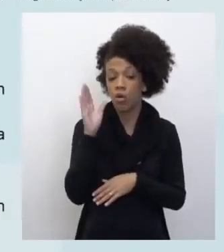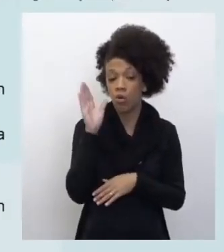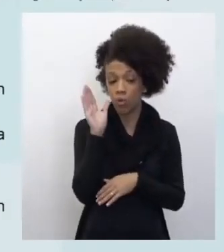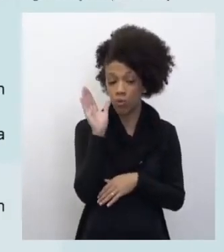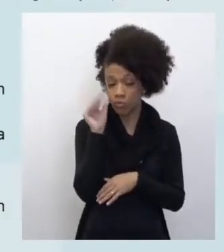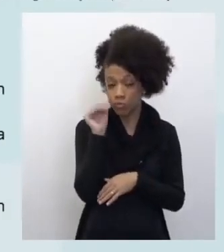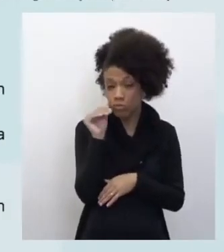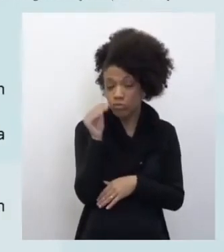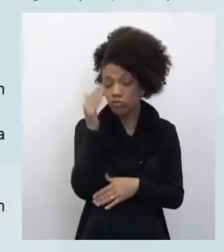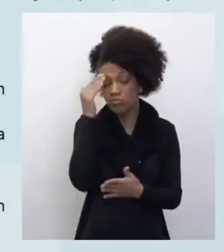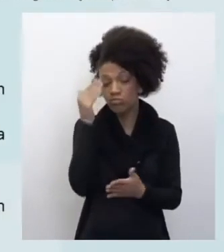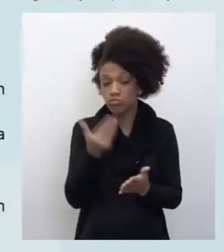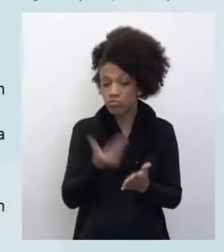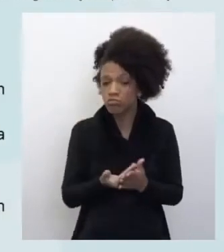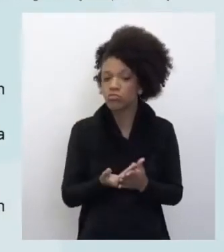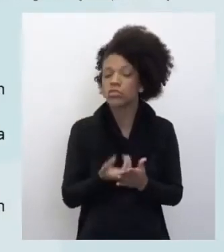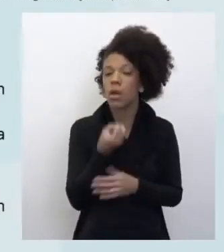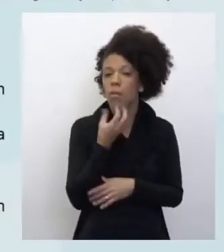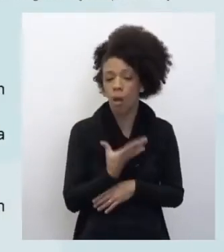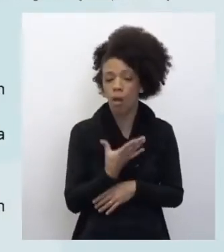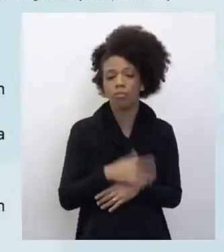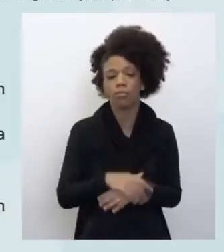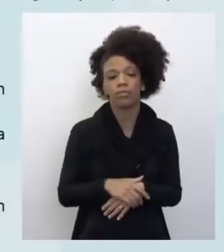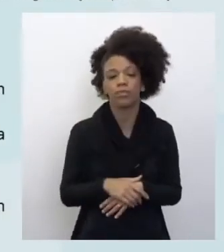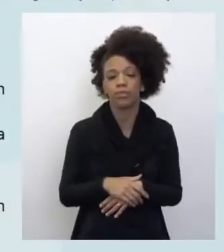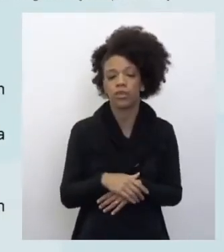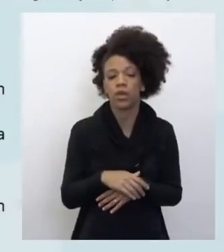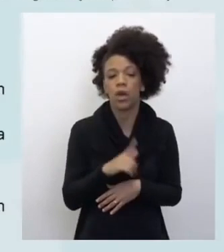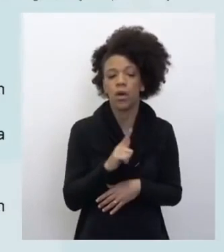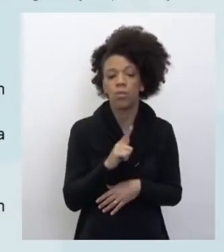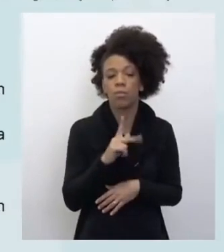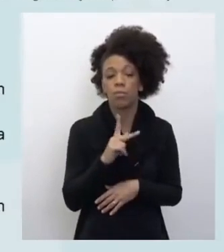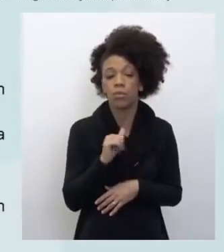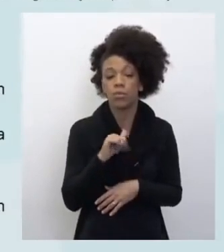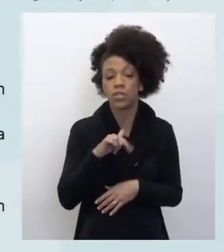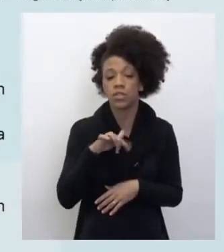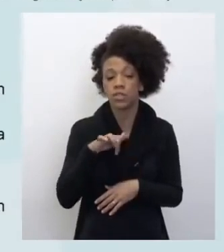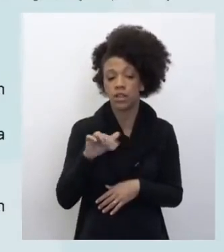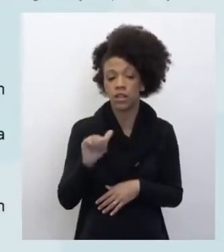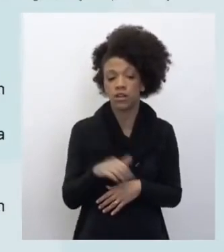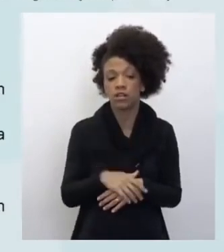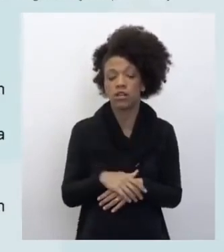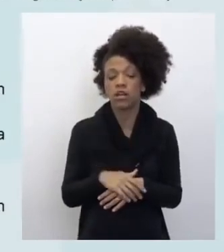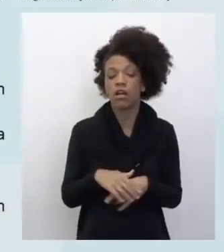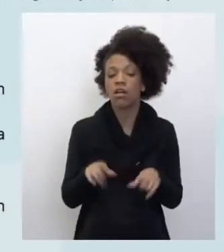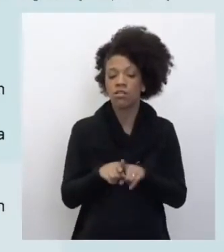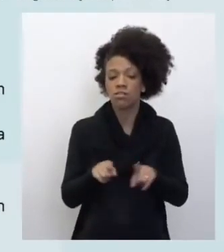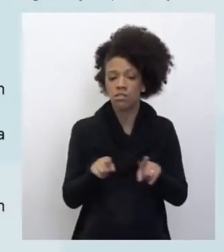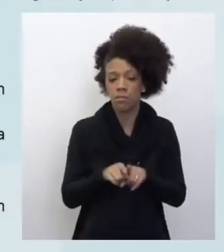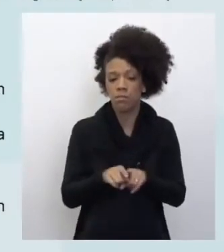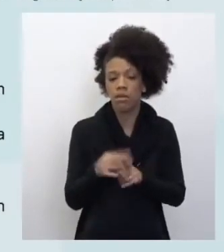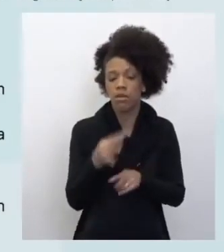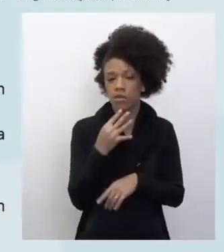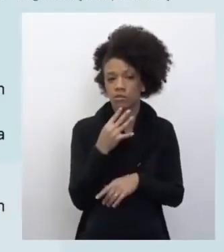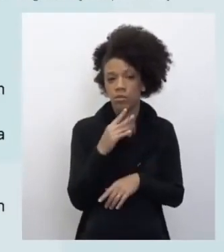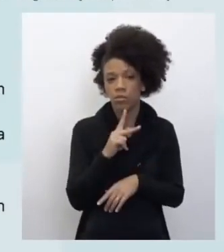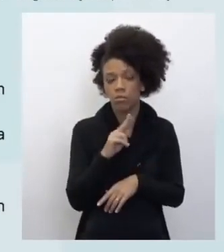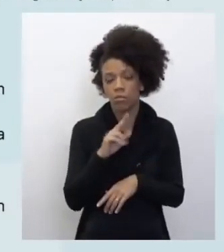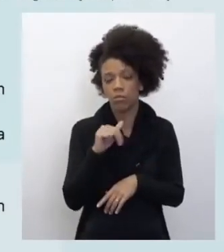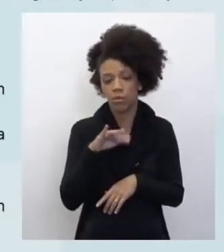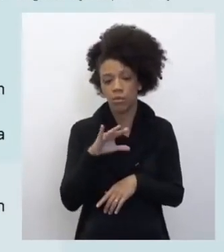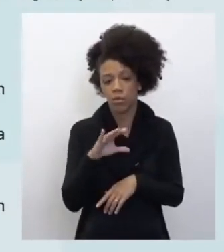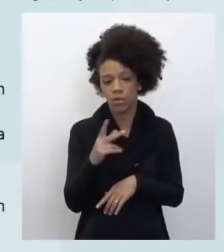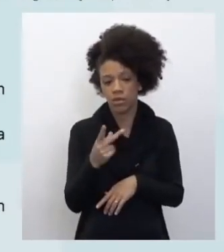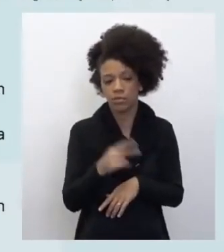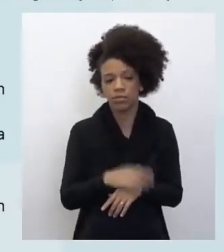um servo fiel e honesto. Pulcinella, corcunda, também conhecida como Punk.